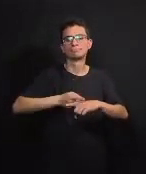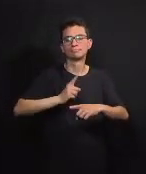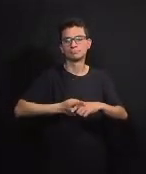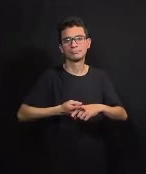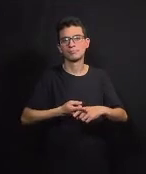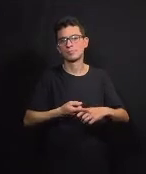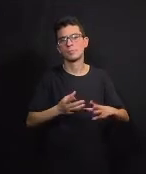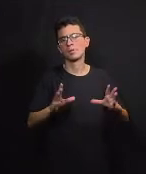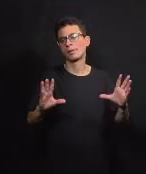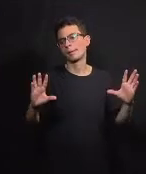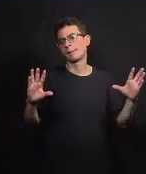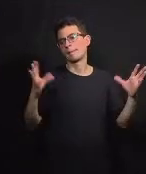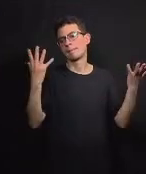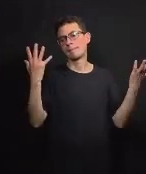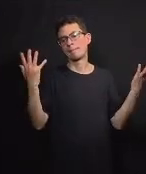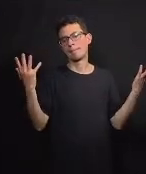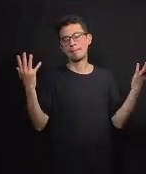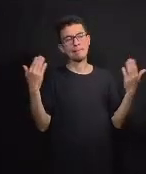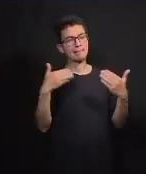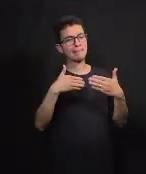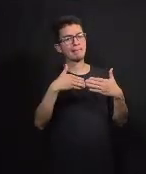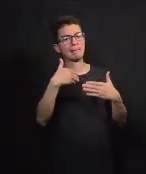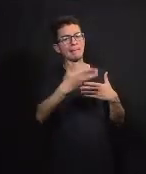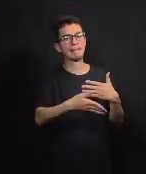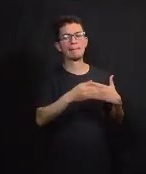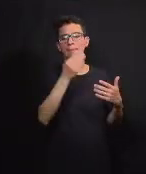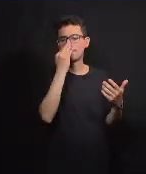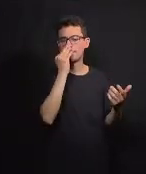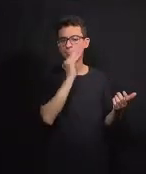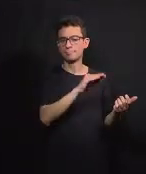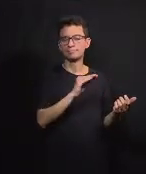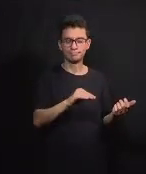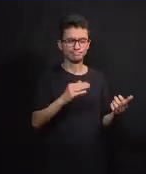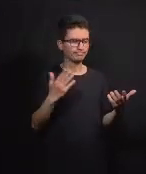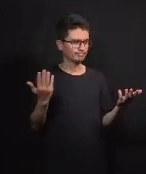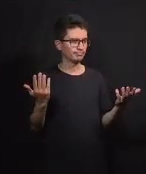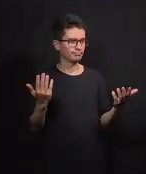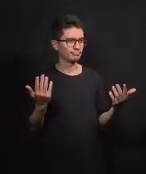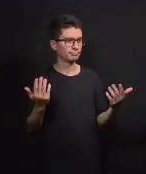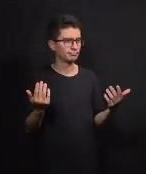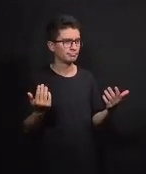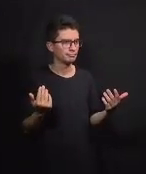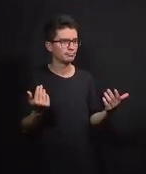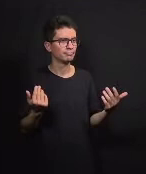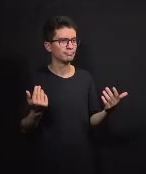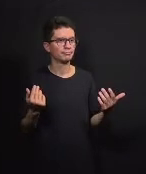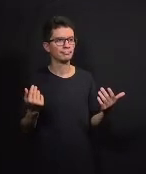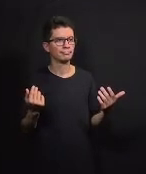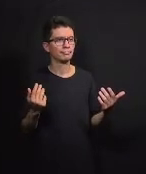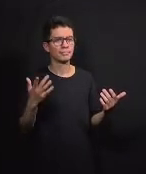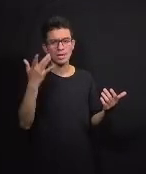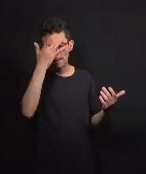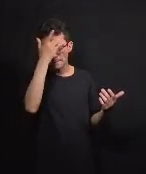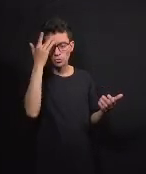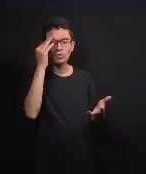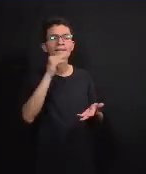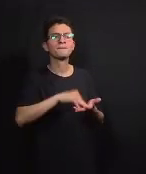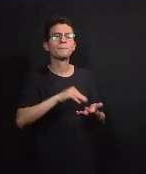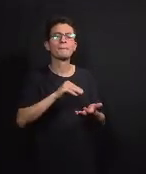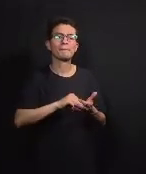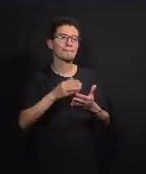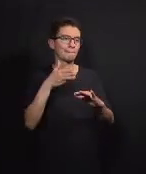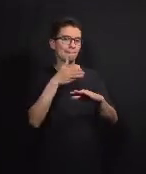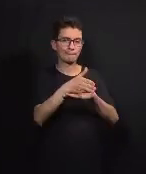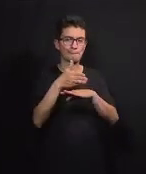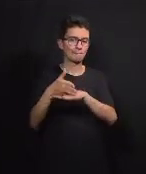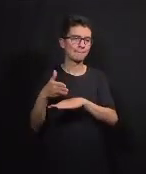simplesmente ficasse à margem, como menos do que desempregados até, como gente que não participa, não está buscando o